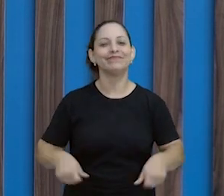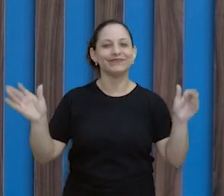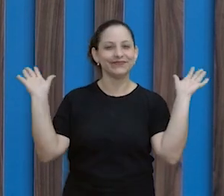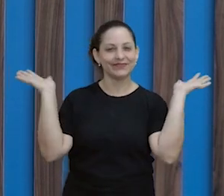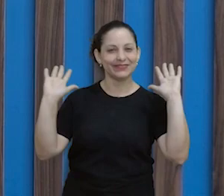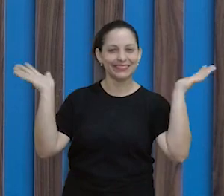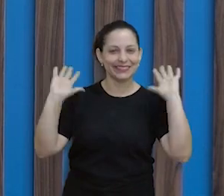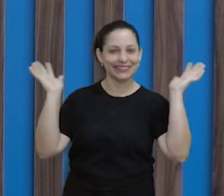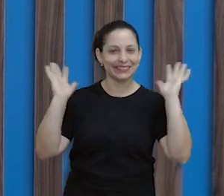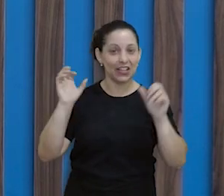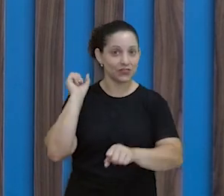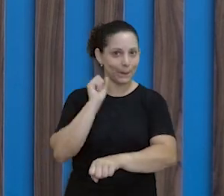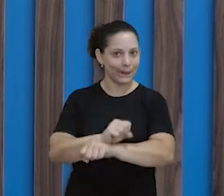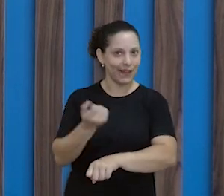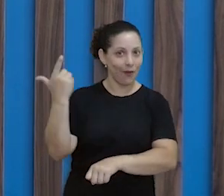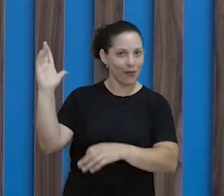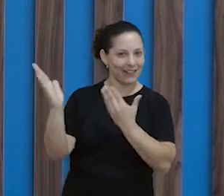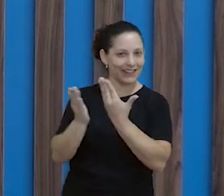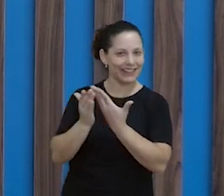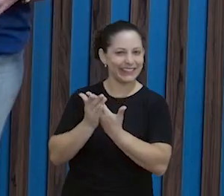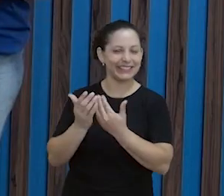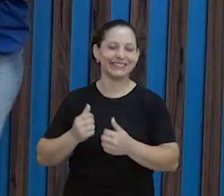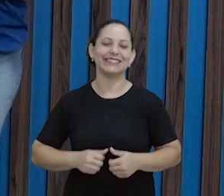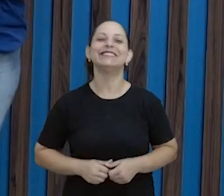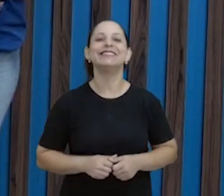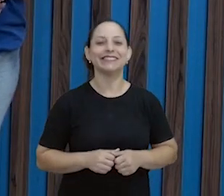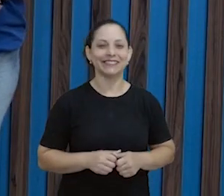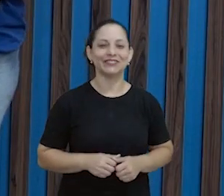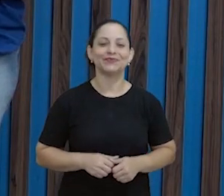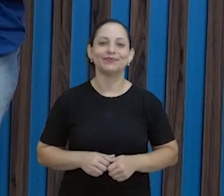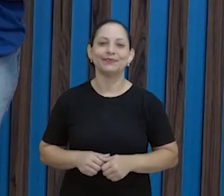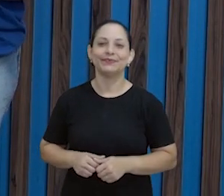Tchau, tchau. Aguardamos vocês na próxima aula. Não é isso, Carol? É,